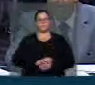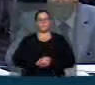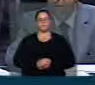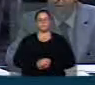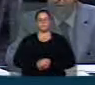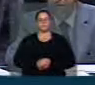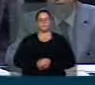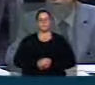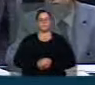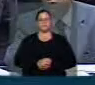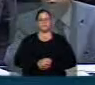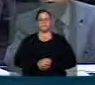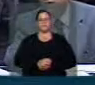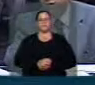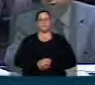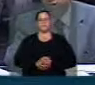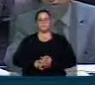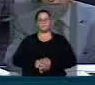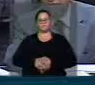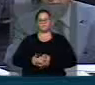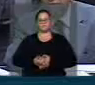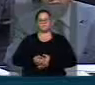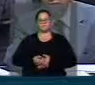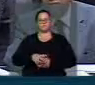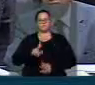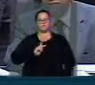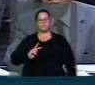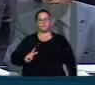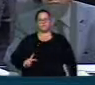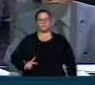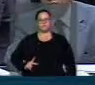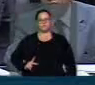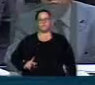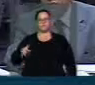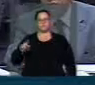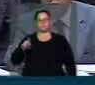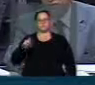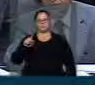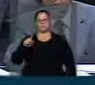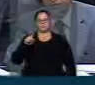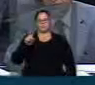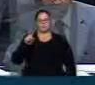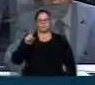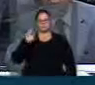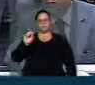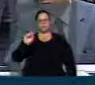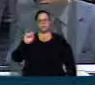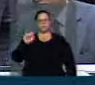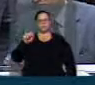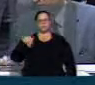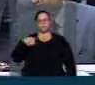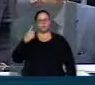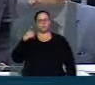Pode falar. No microfone. Sou eu, presidente. Vossa Excelência, registro o voto sim. Um